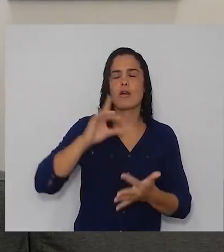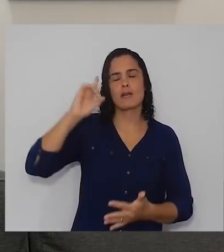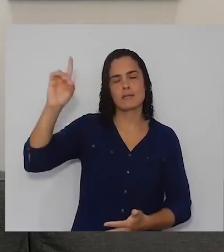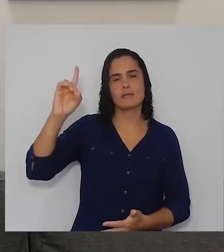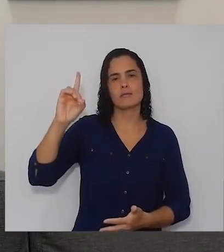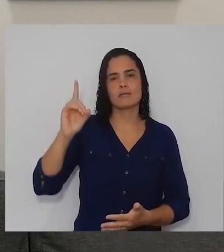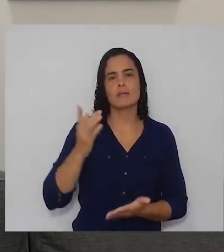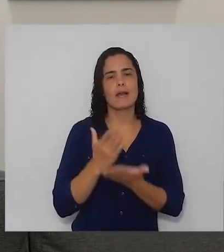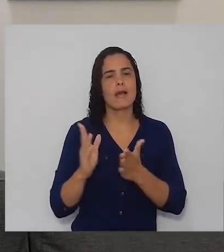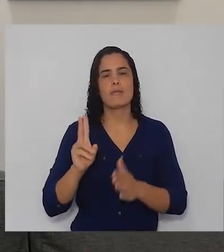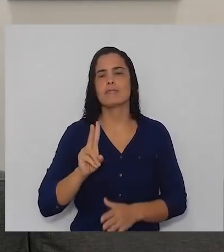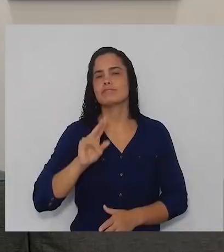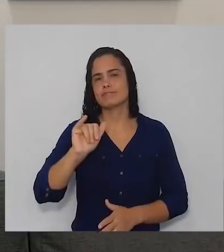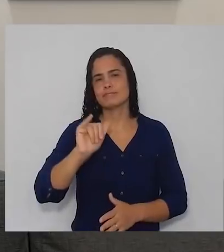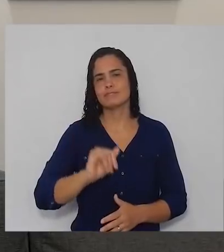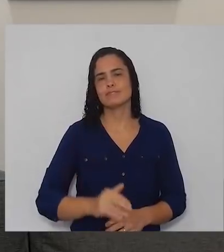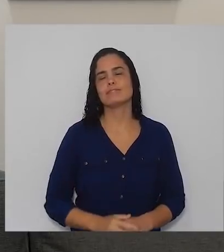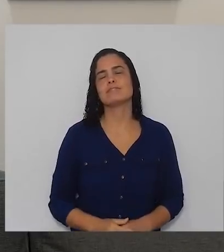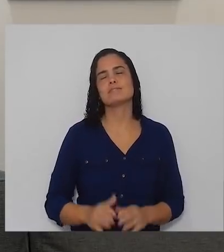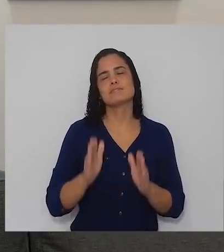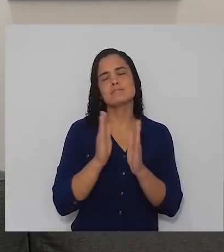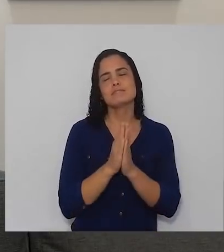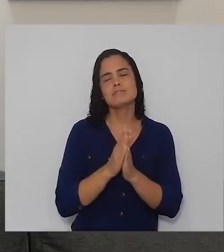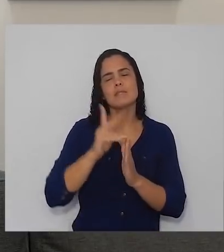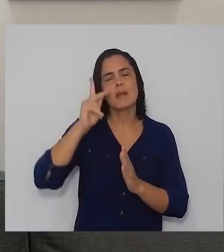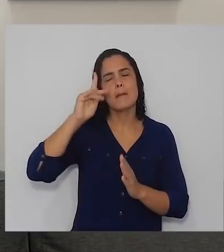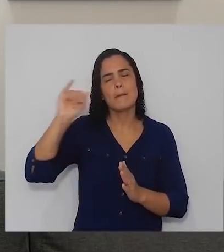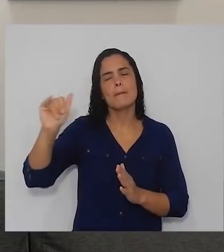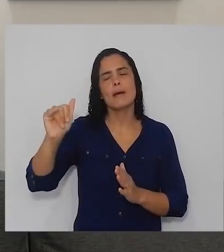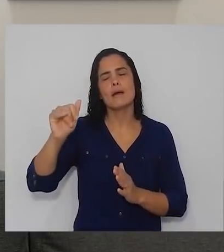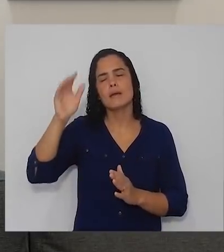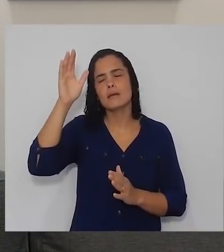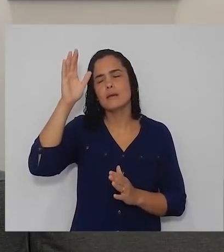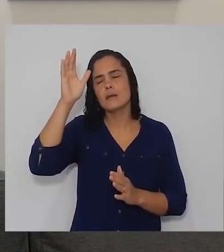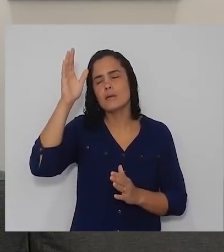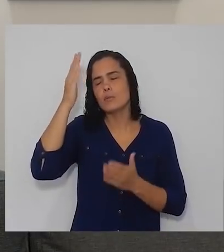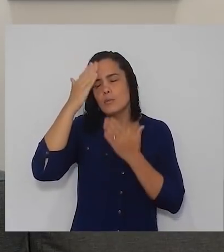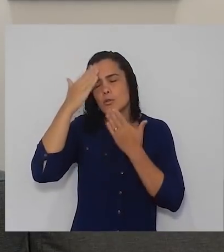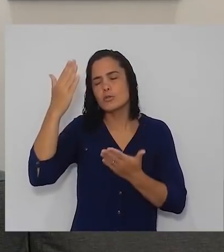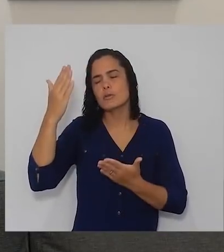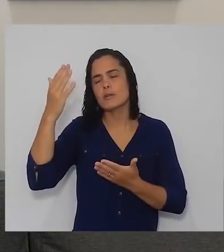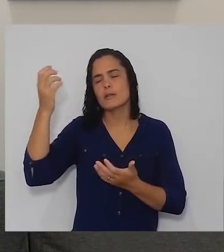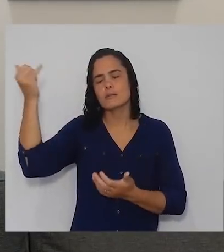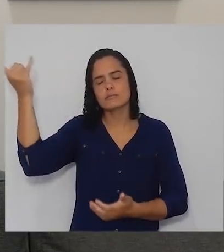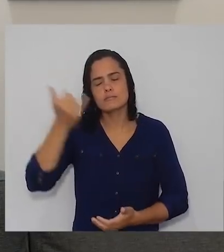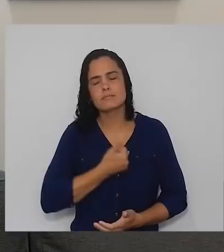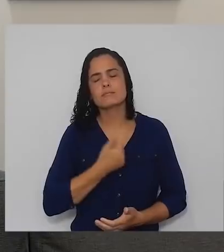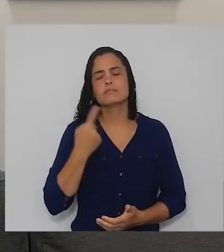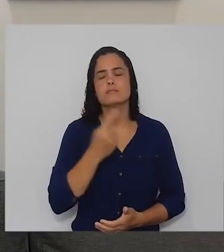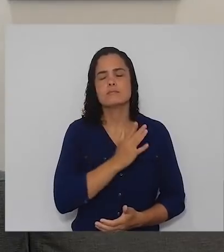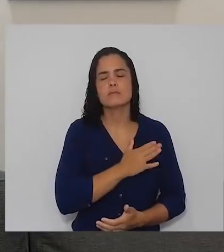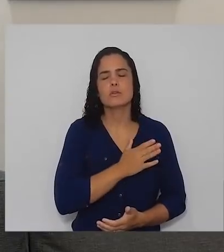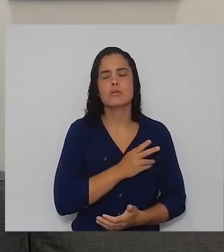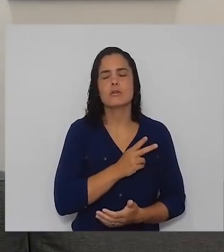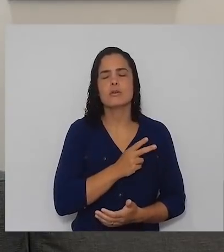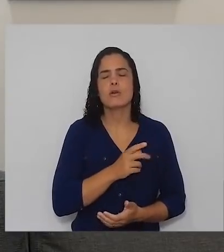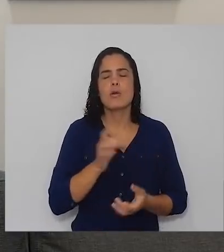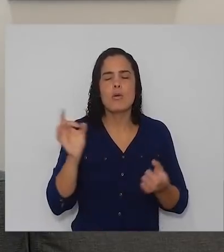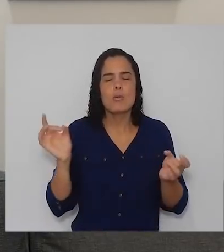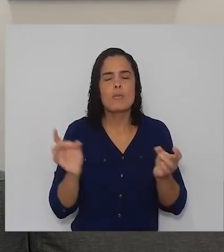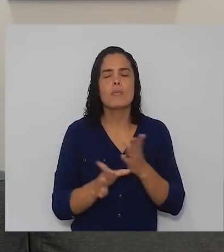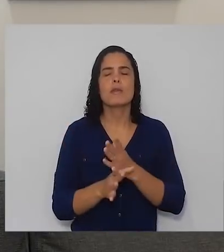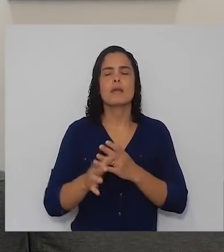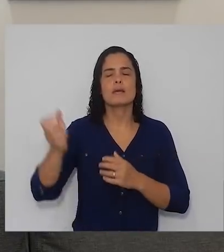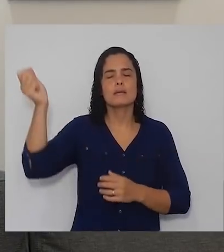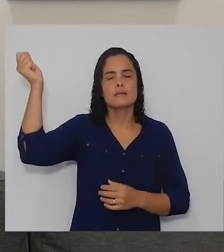quando tudo isso passar. Pai querido, obrigado por esta palavra ao nosso coração. Complete-a. Abençoa o nosso